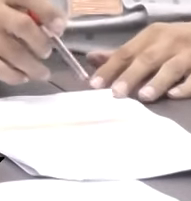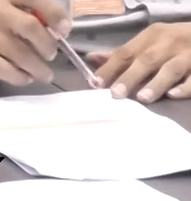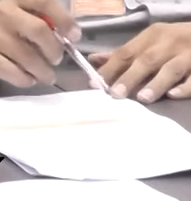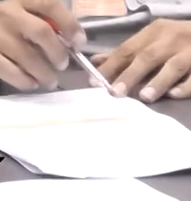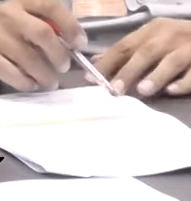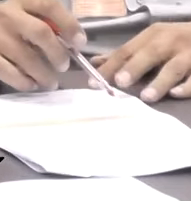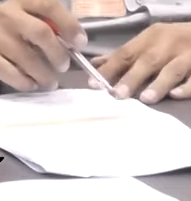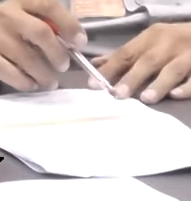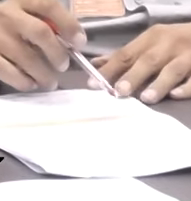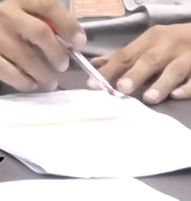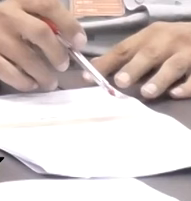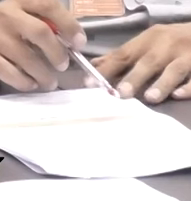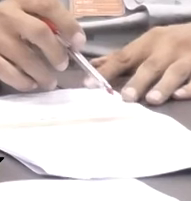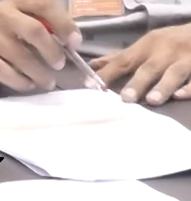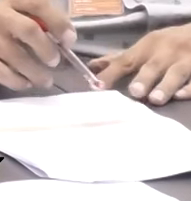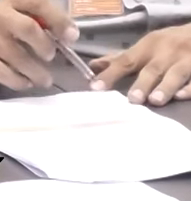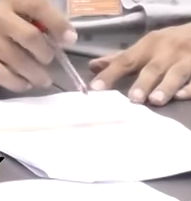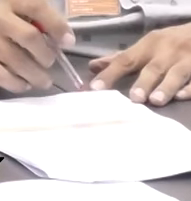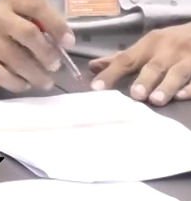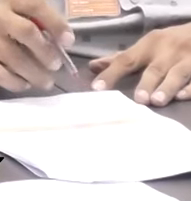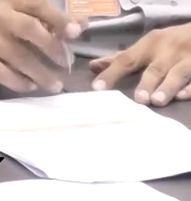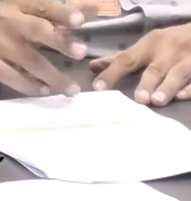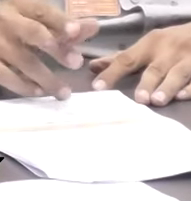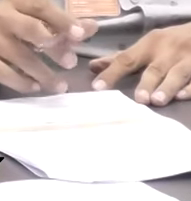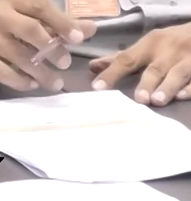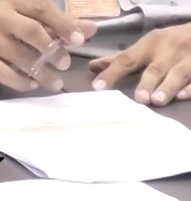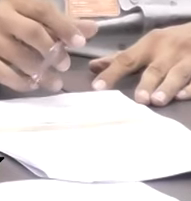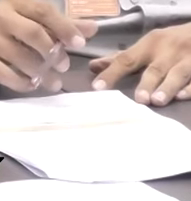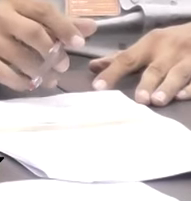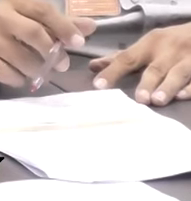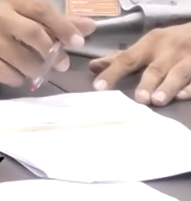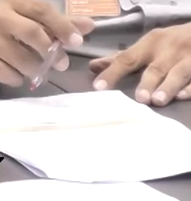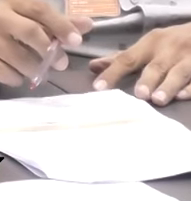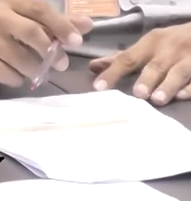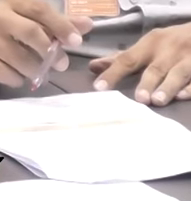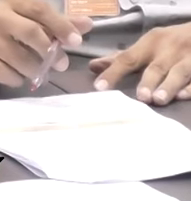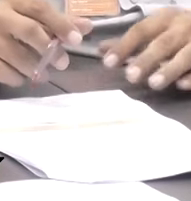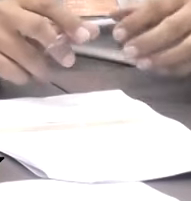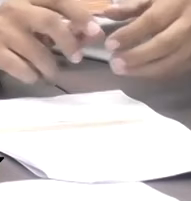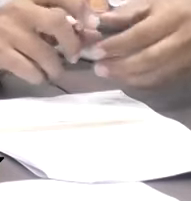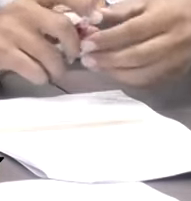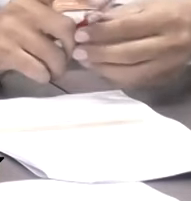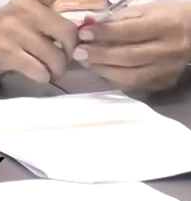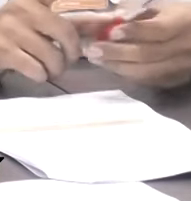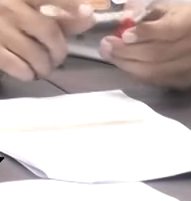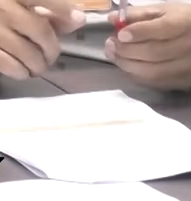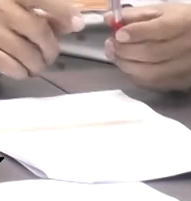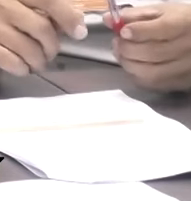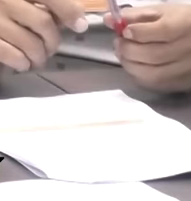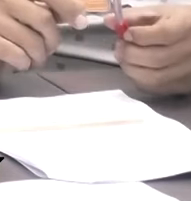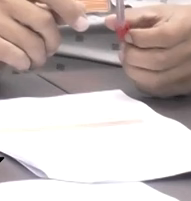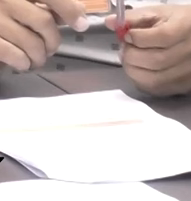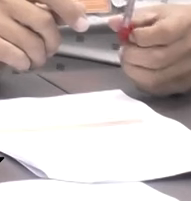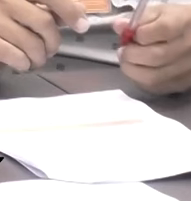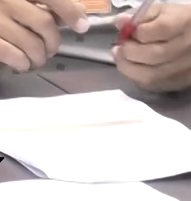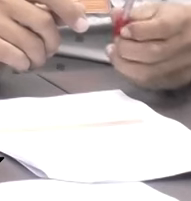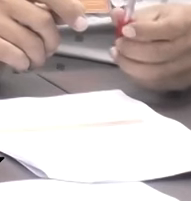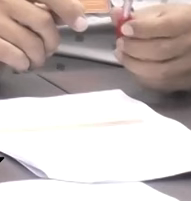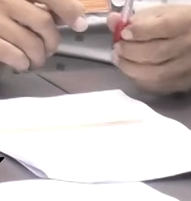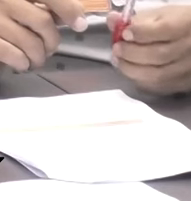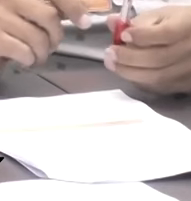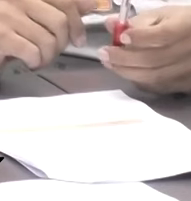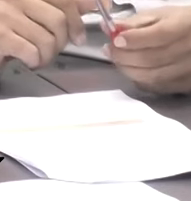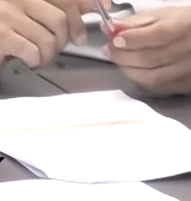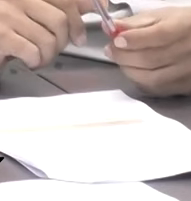criação, não pode ter qualquer restrição disposto nessa Constituição. É vedada